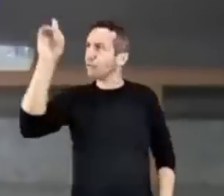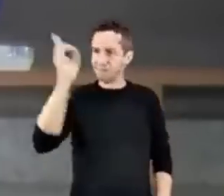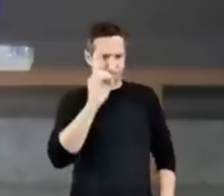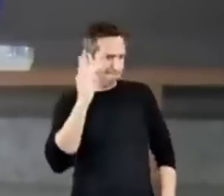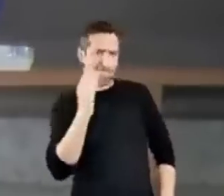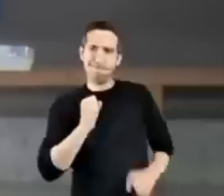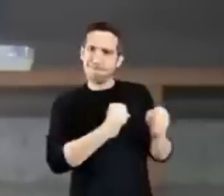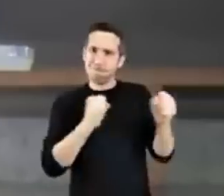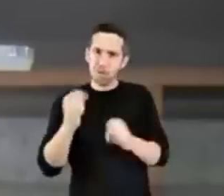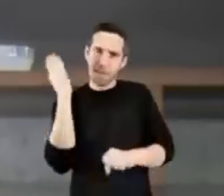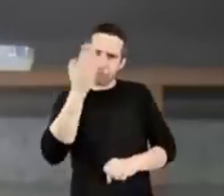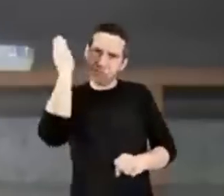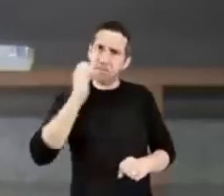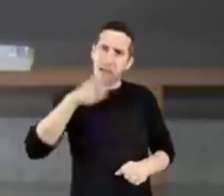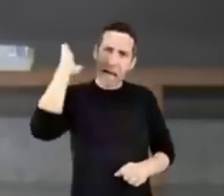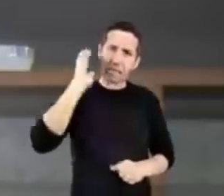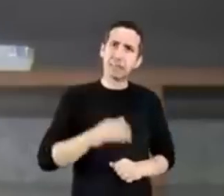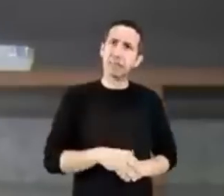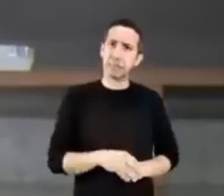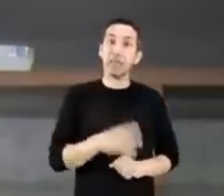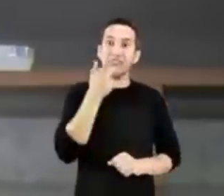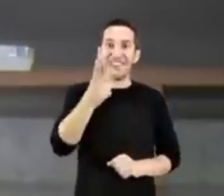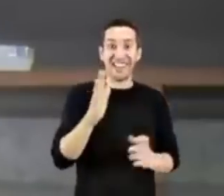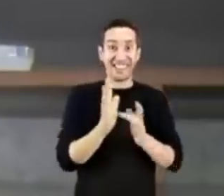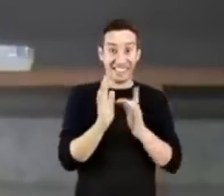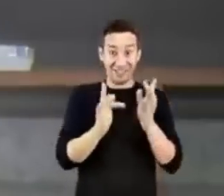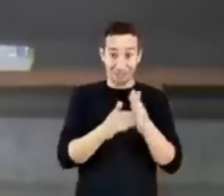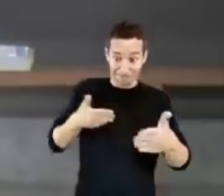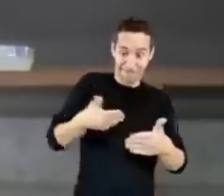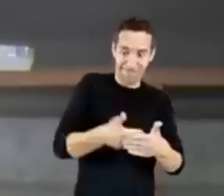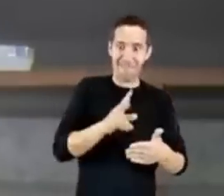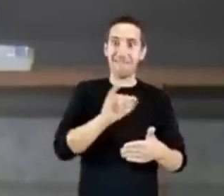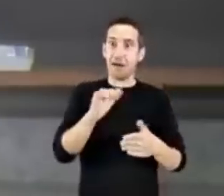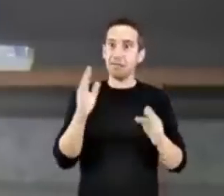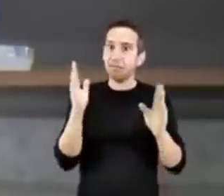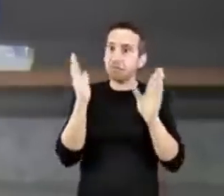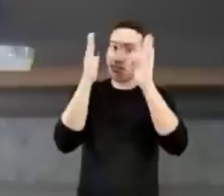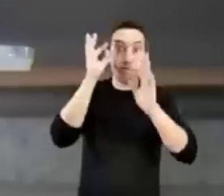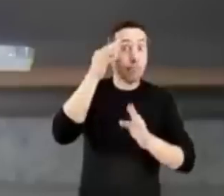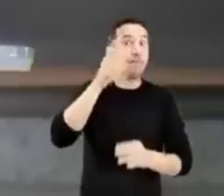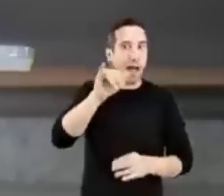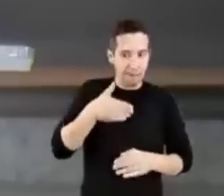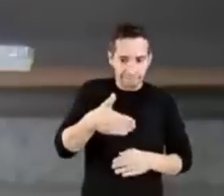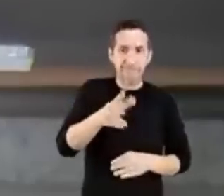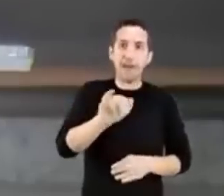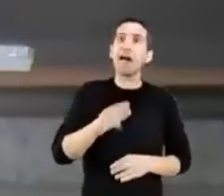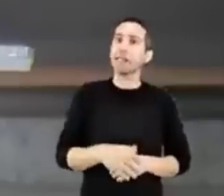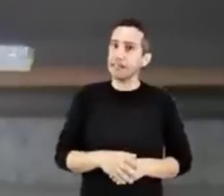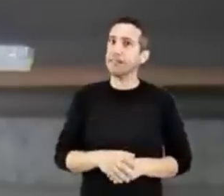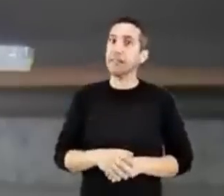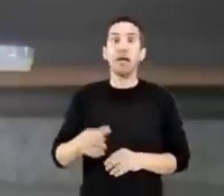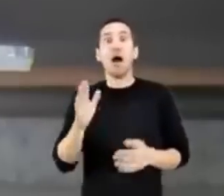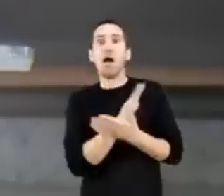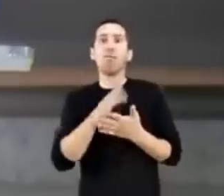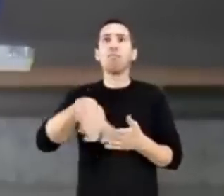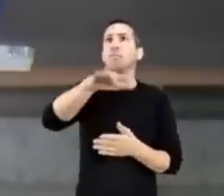queria que você soubesse quando a gente fala breve Jesus voltará é breve Mesmo muitas pessoas não consigam entender isso eu